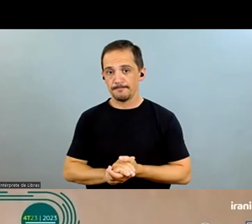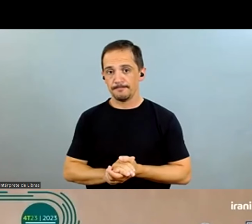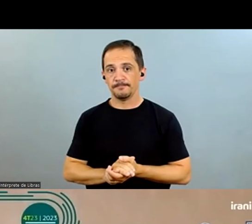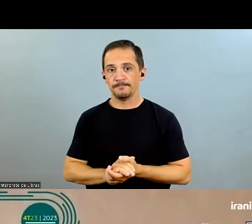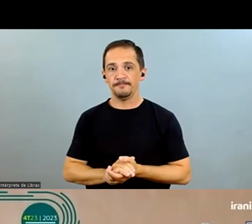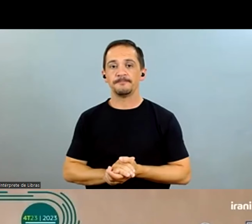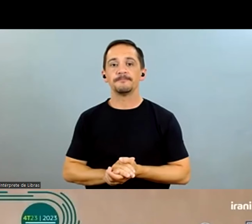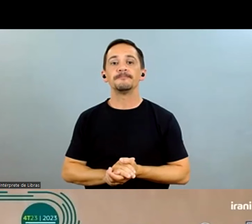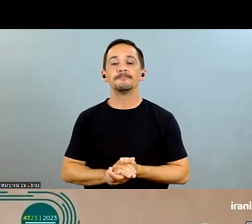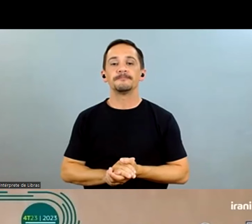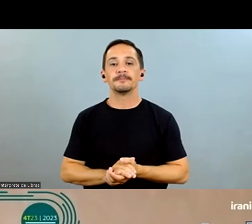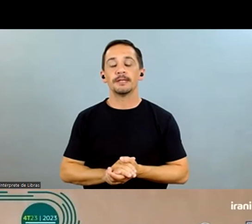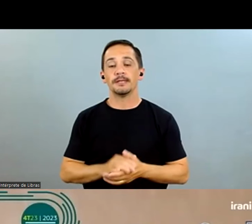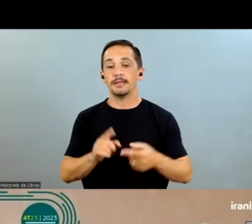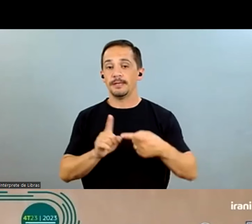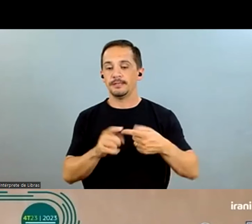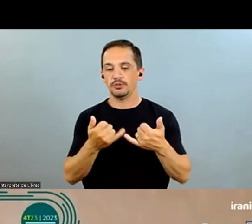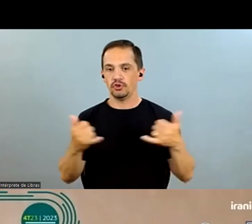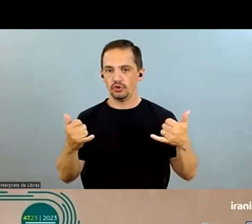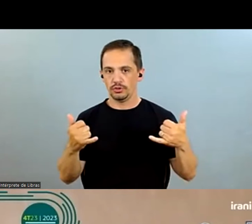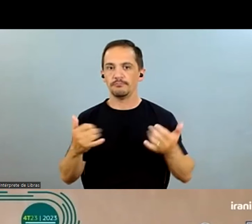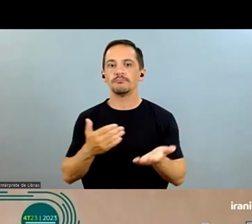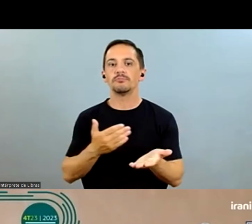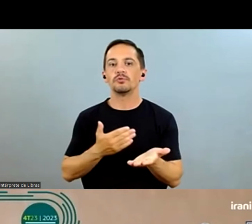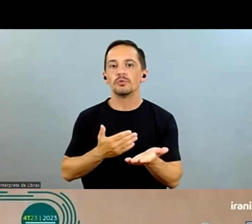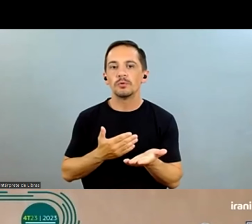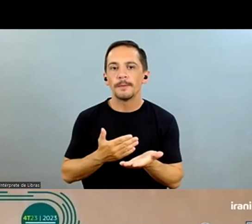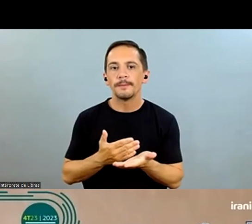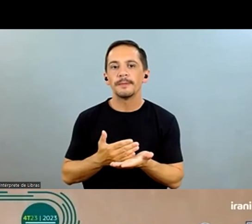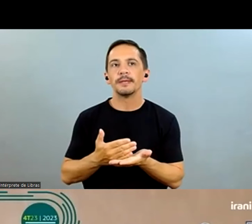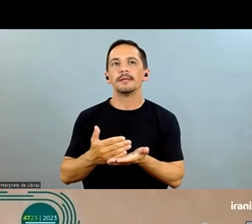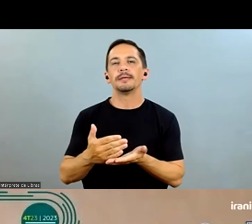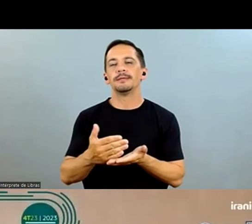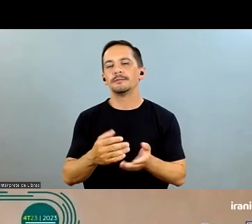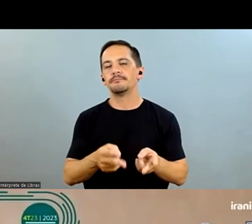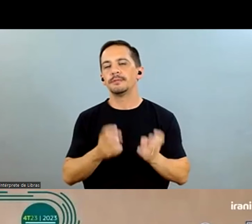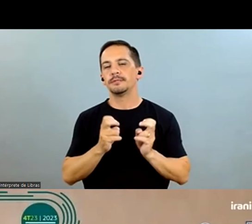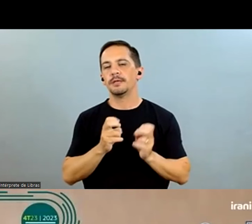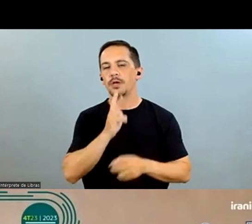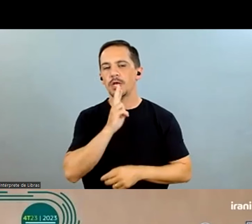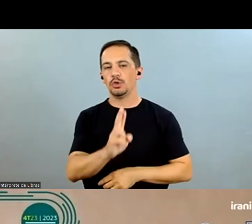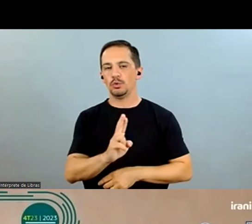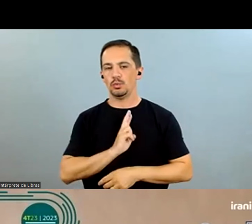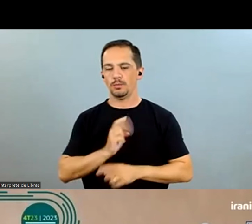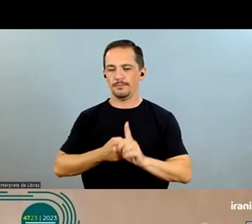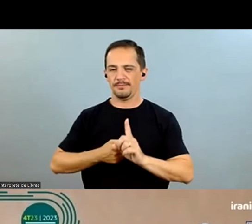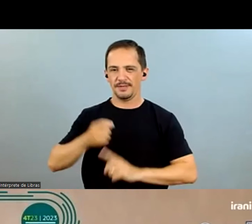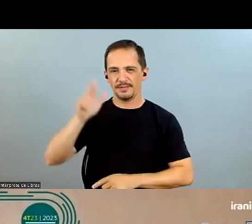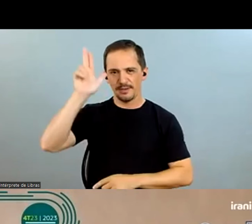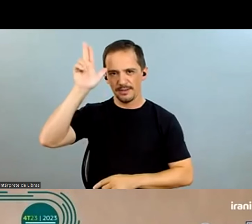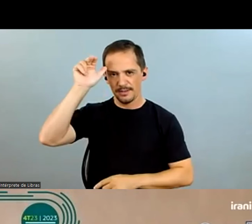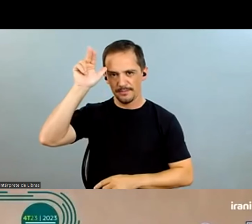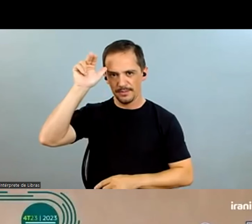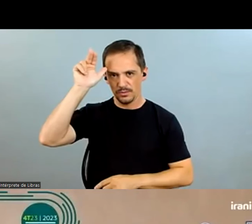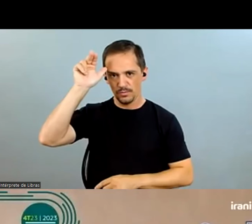eu falei nós vamos estar capturando começar a capturar o retorno de energia a partir eh do mês de abril com com o retorno desse desse